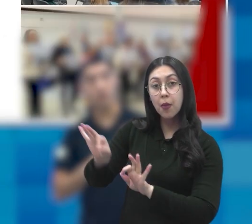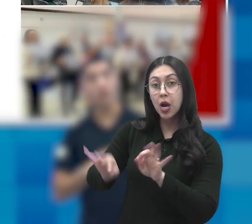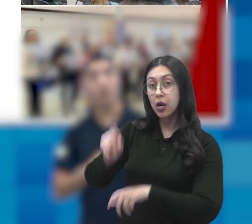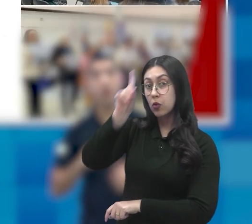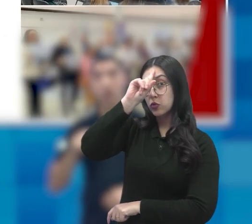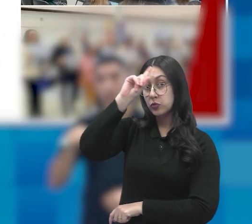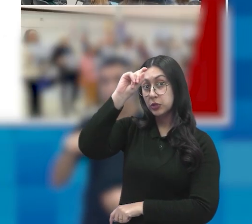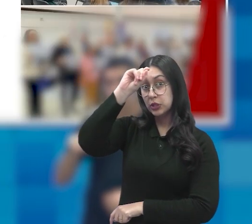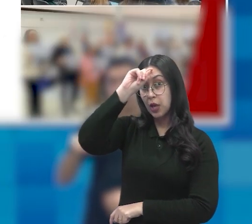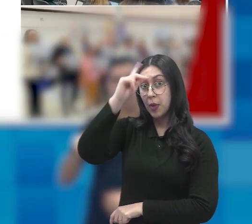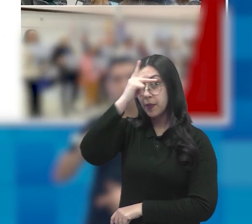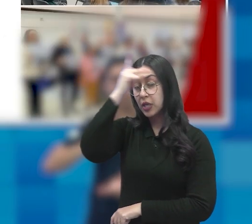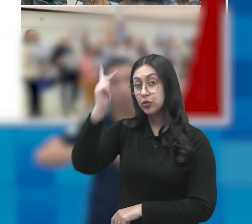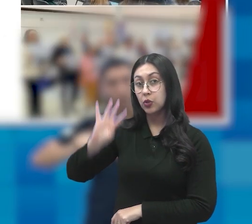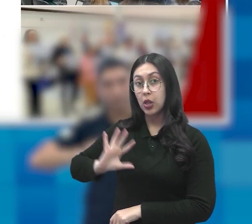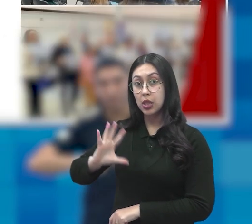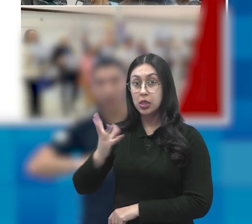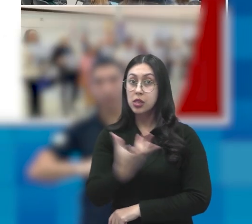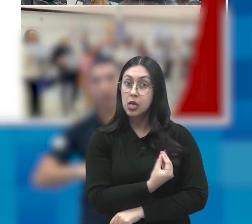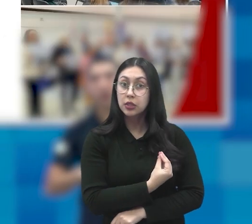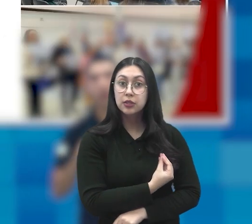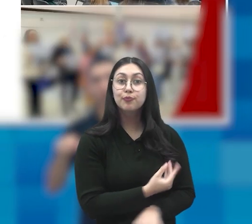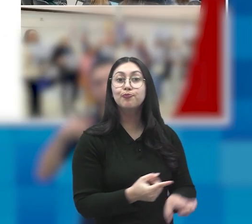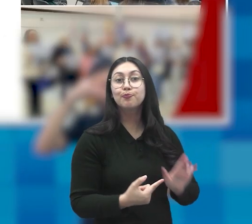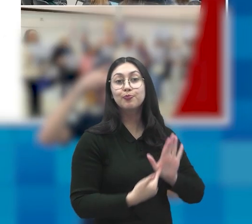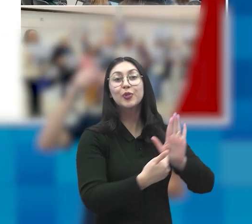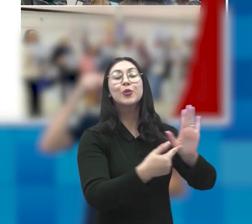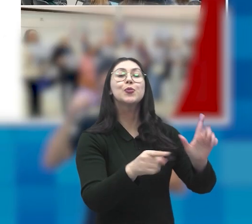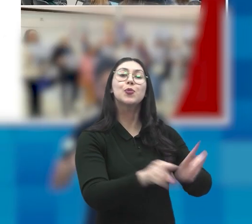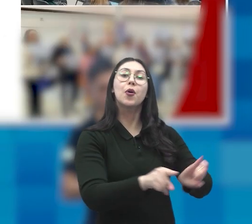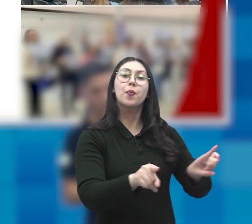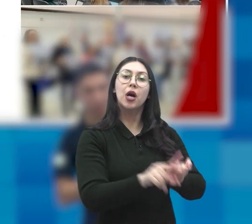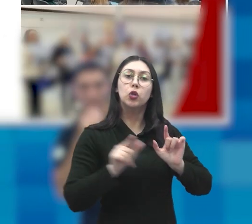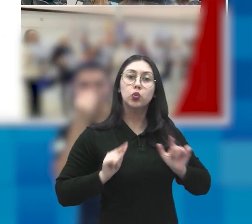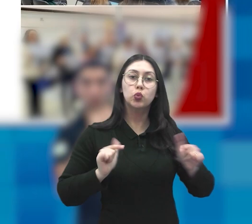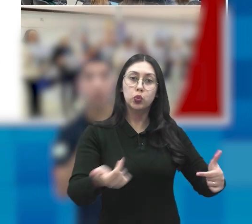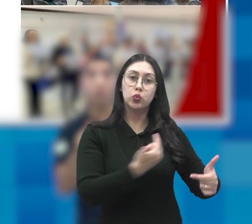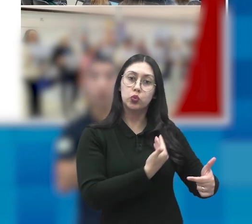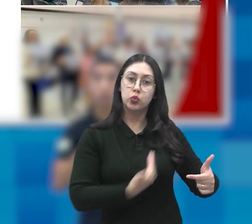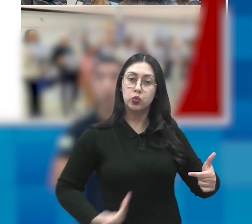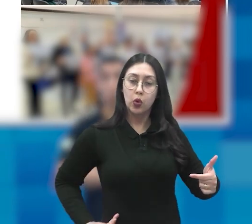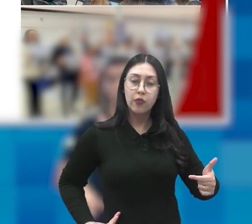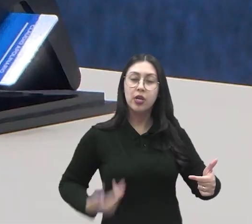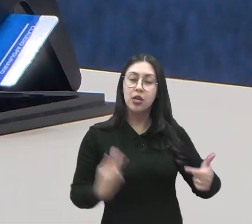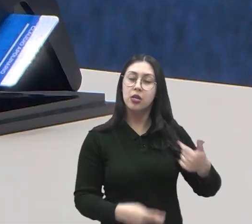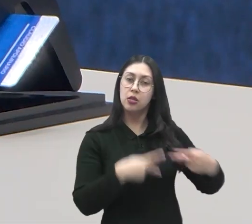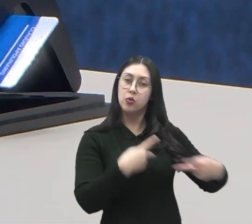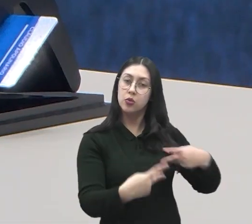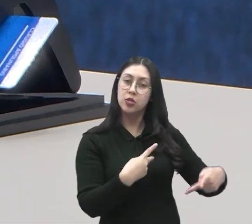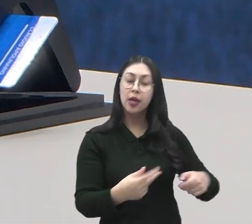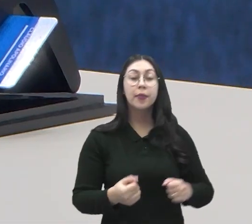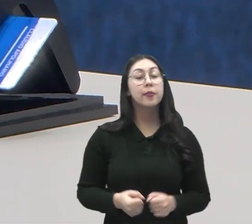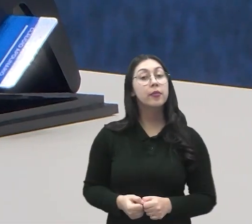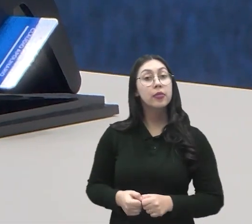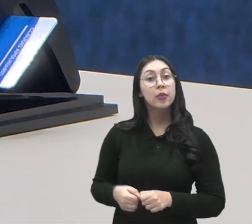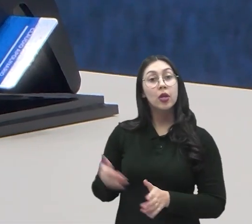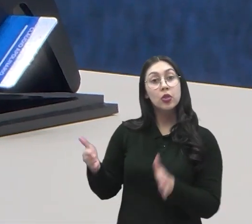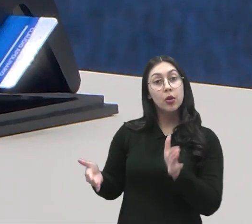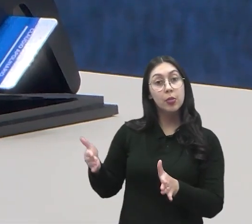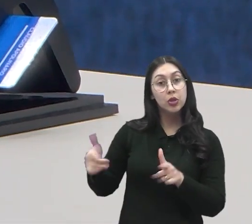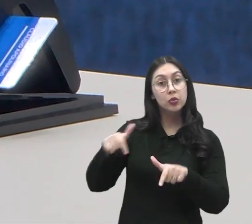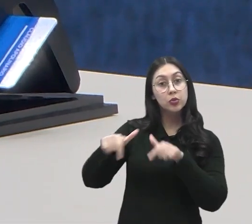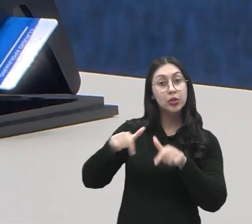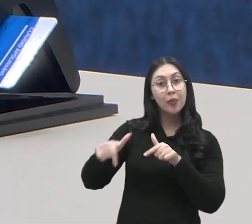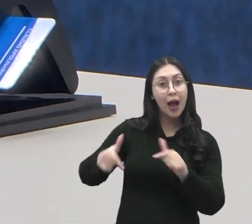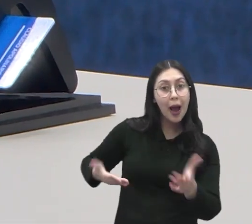A parlamentar ainda citou investimentos do governo federal no setor da saúde em São José. Ainda durante os trabalhos em plenário,